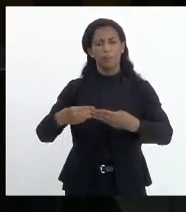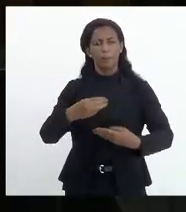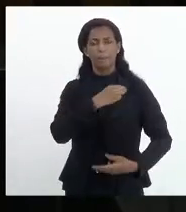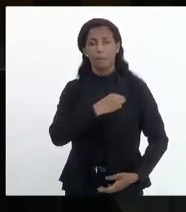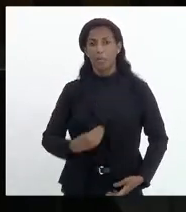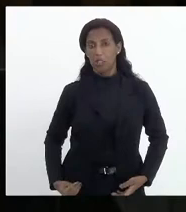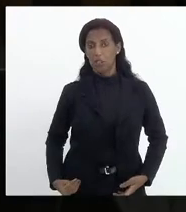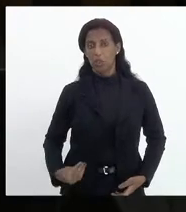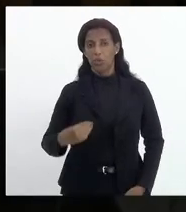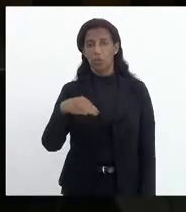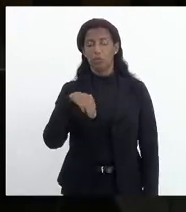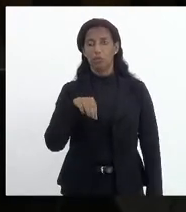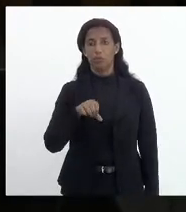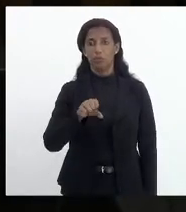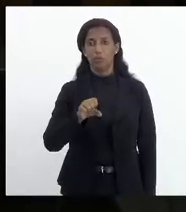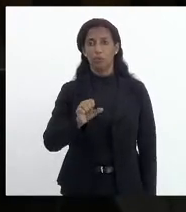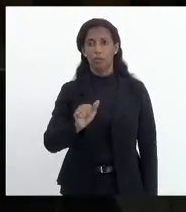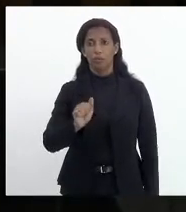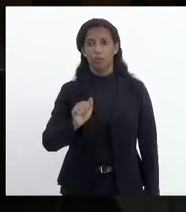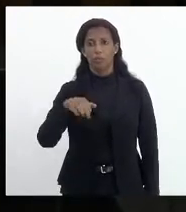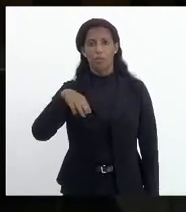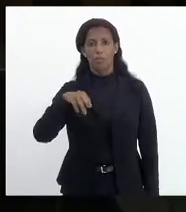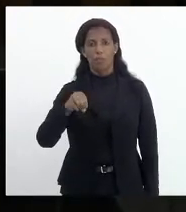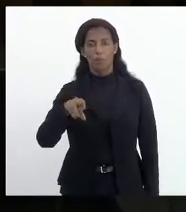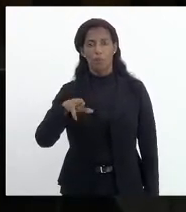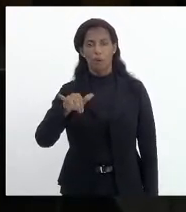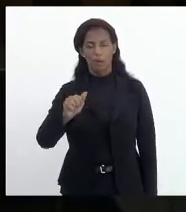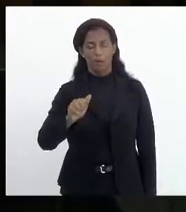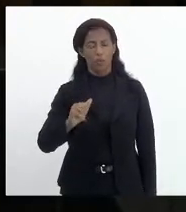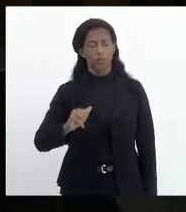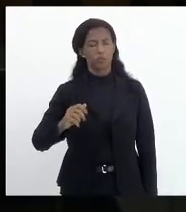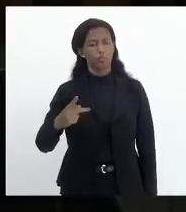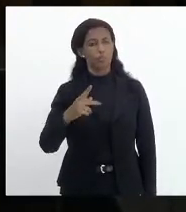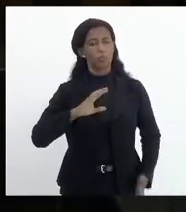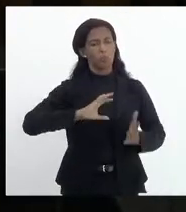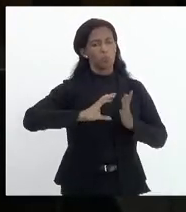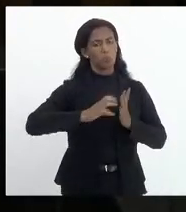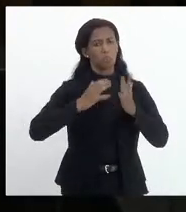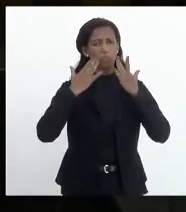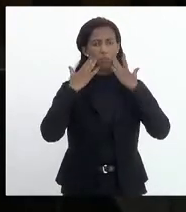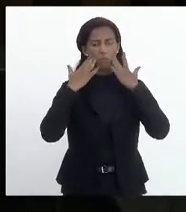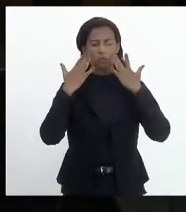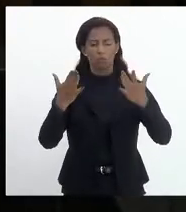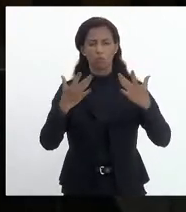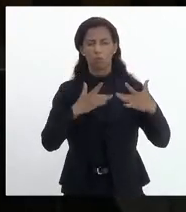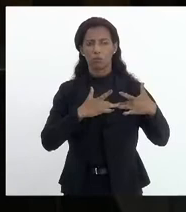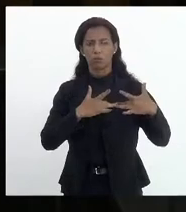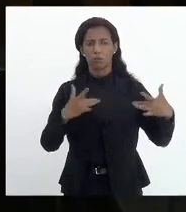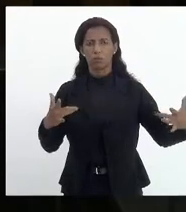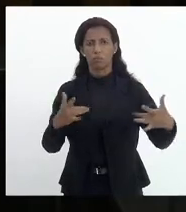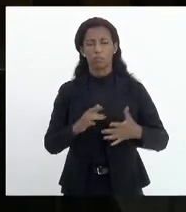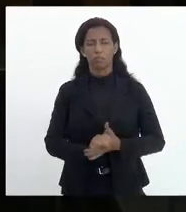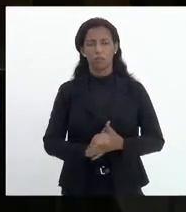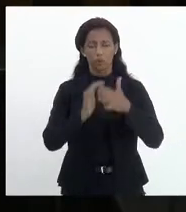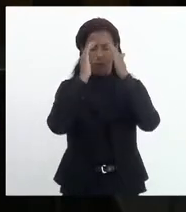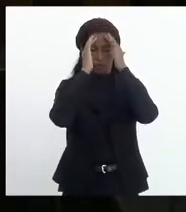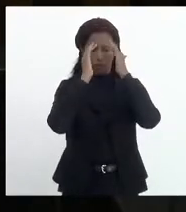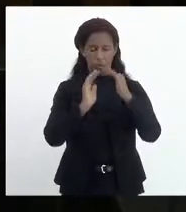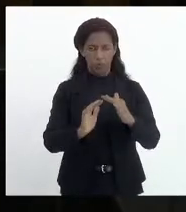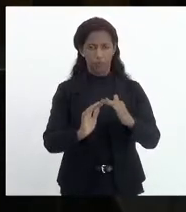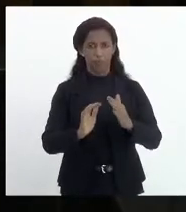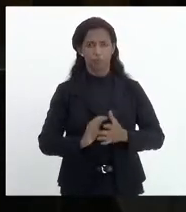diz a mata o cidadania expressa sua solidariedade e seu